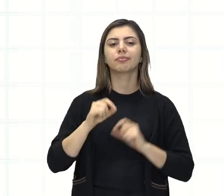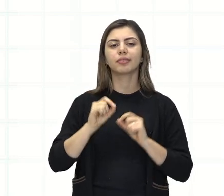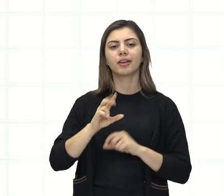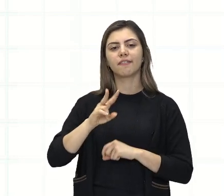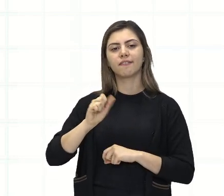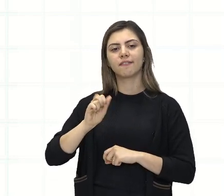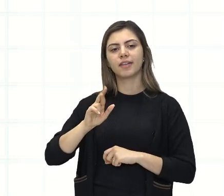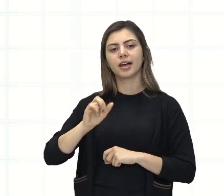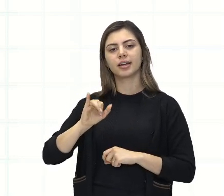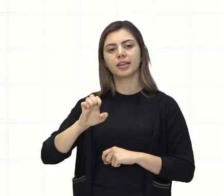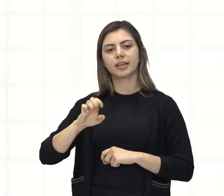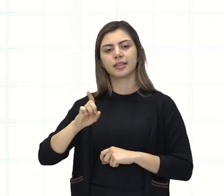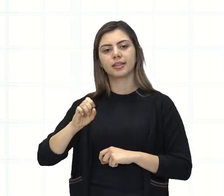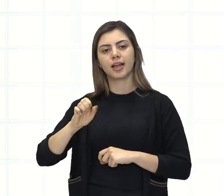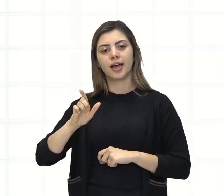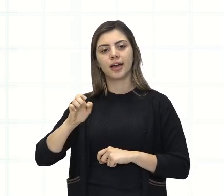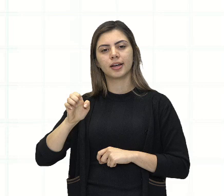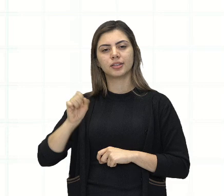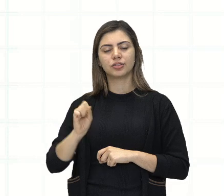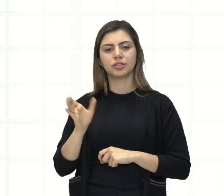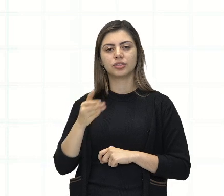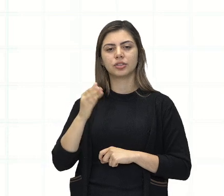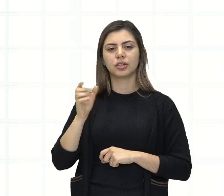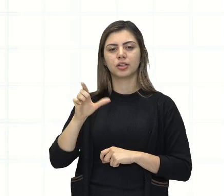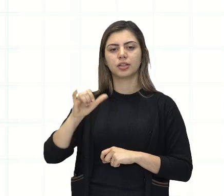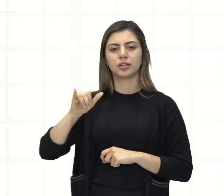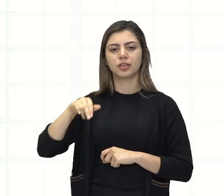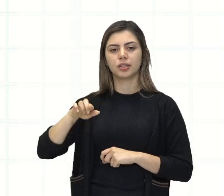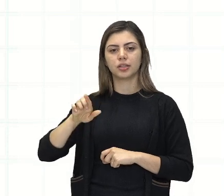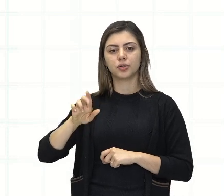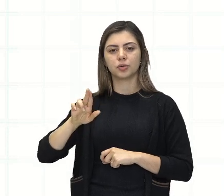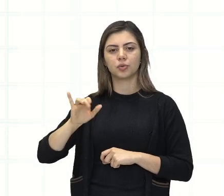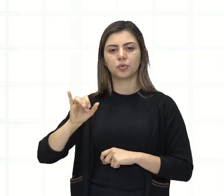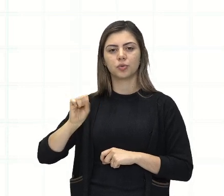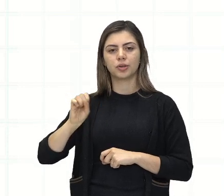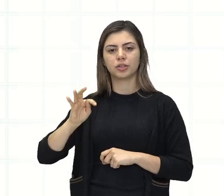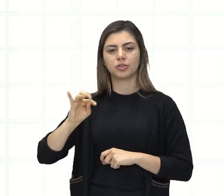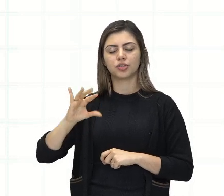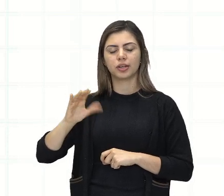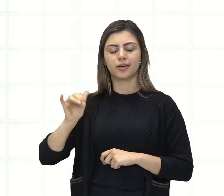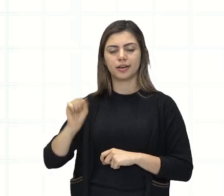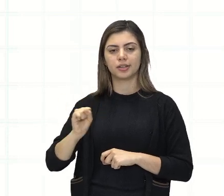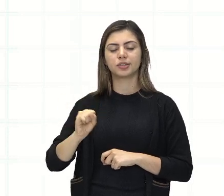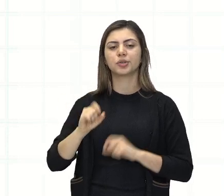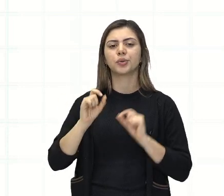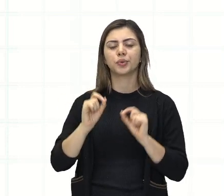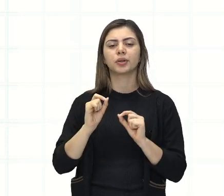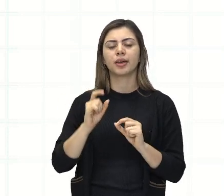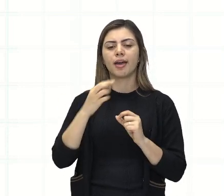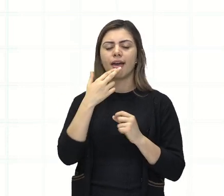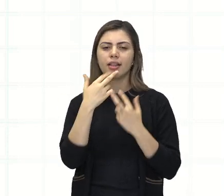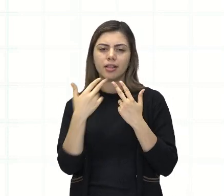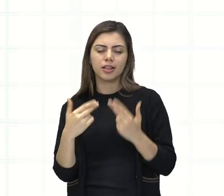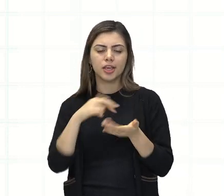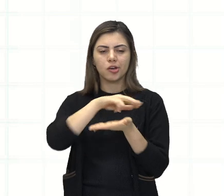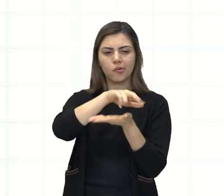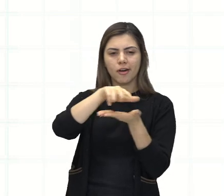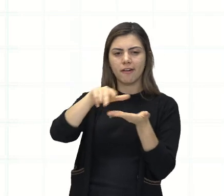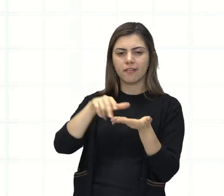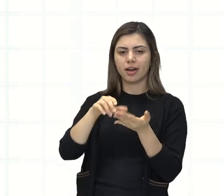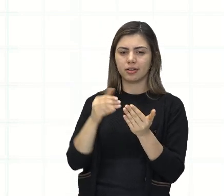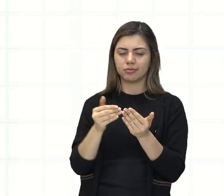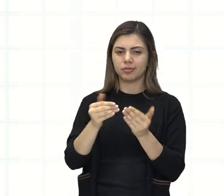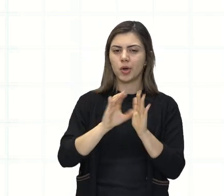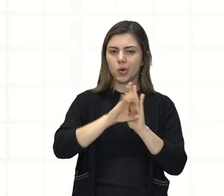variedades linguísticas. Vamos ver o conceito e recapitular sobre variedades